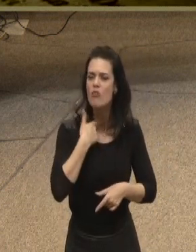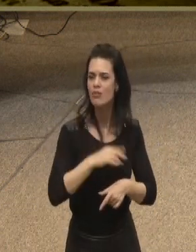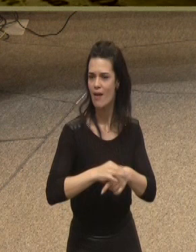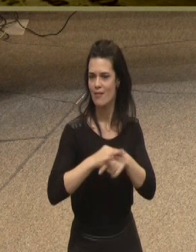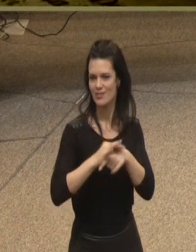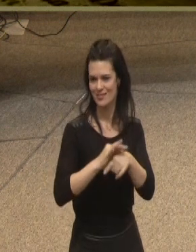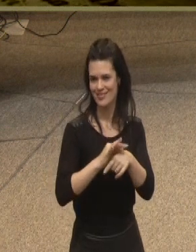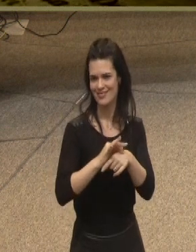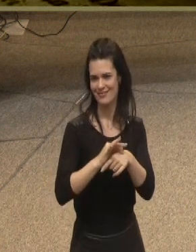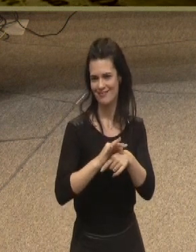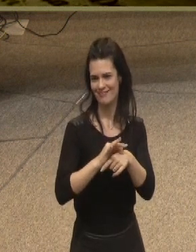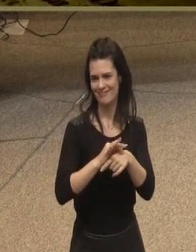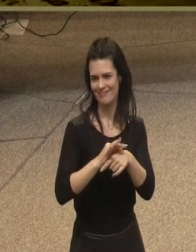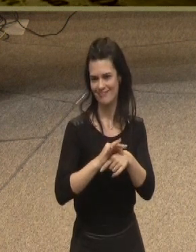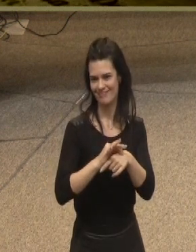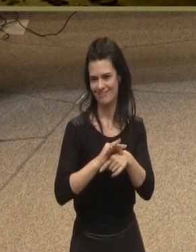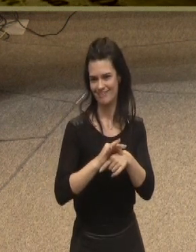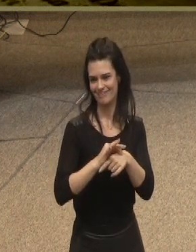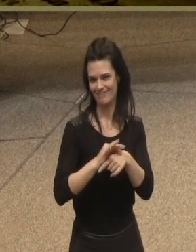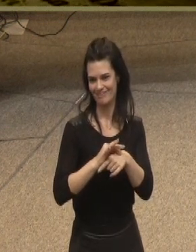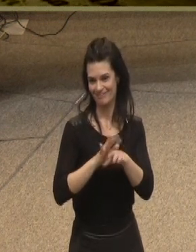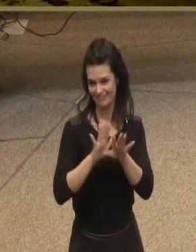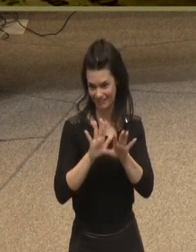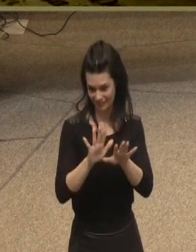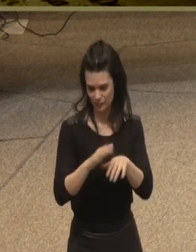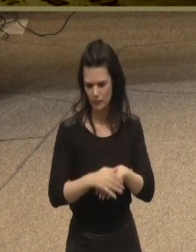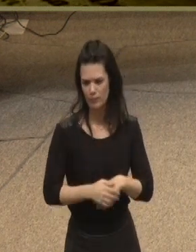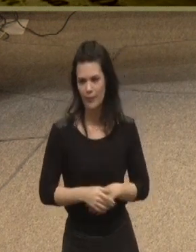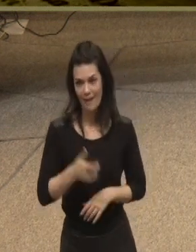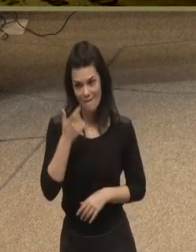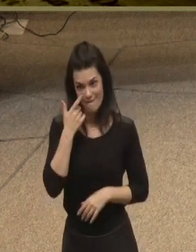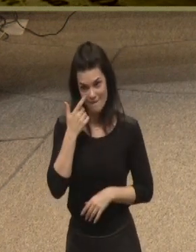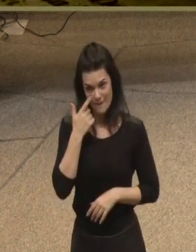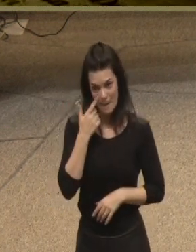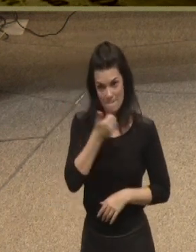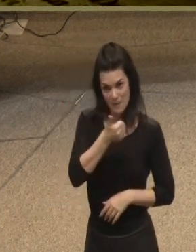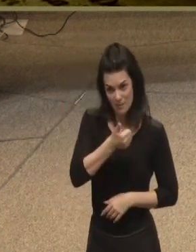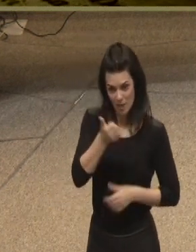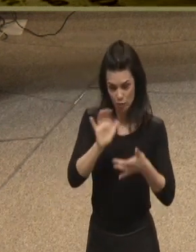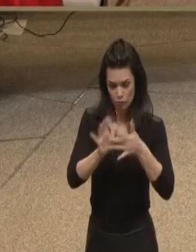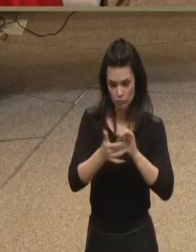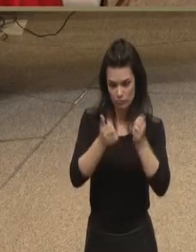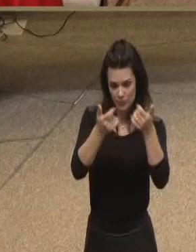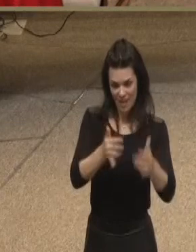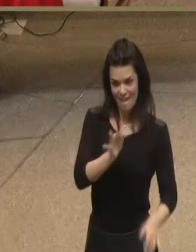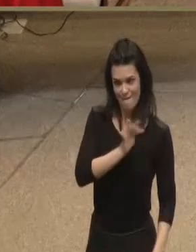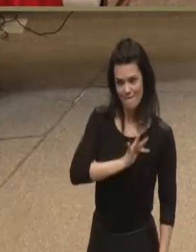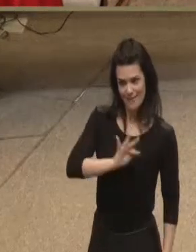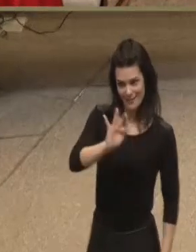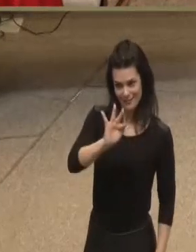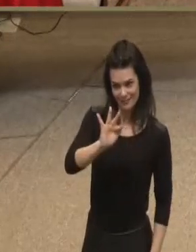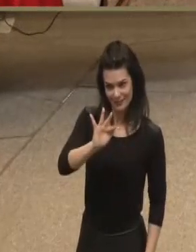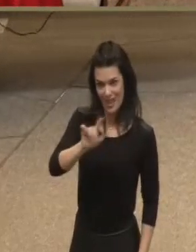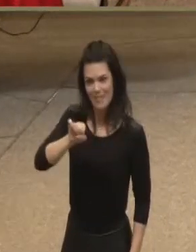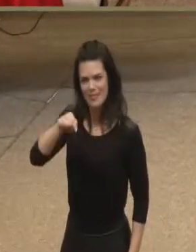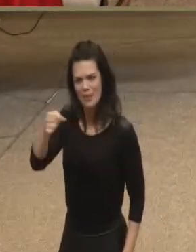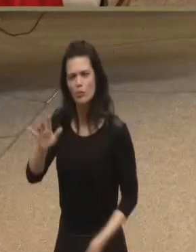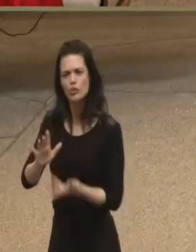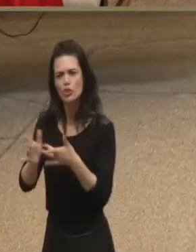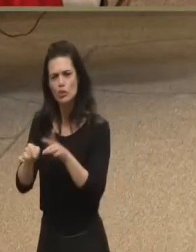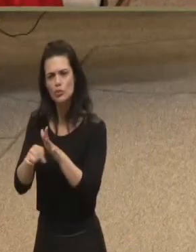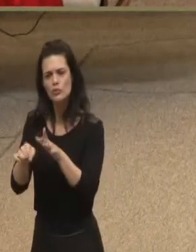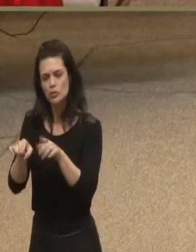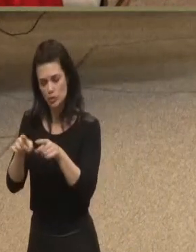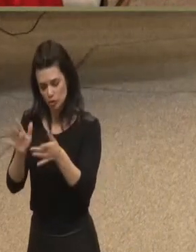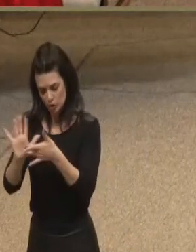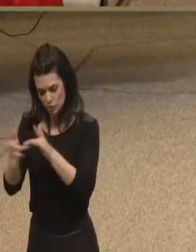dos saduceus. Vejam então, irmãos, que saduceus também são mencionados, e é interessante nós observarmos